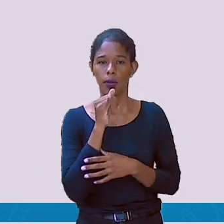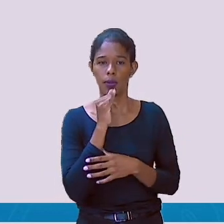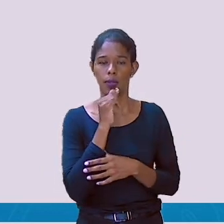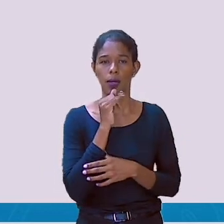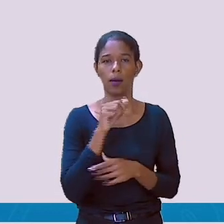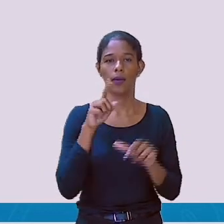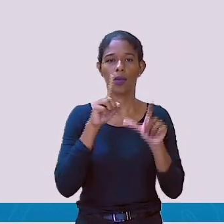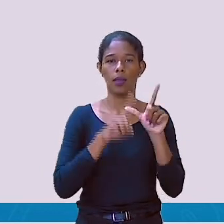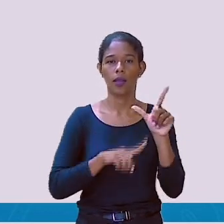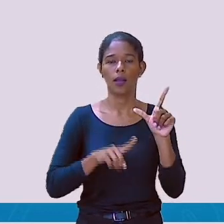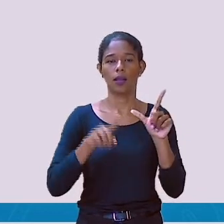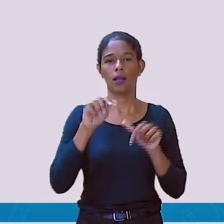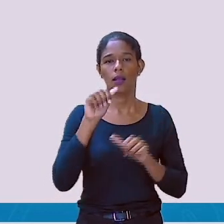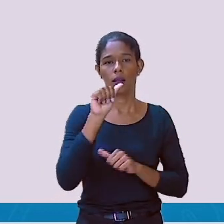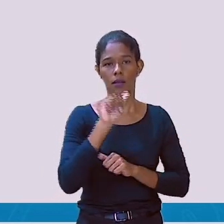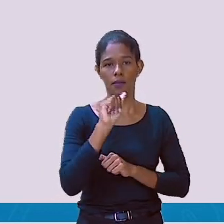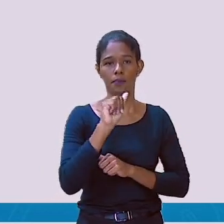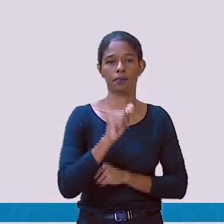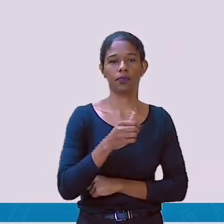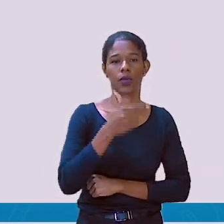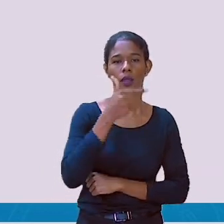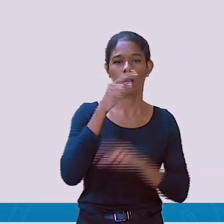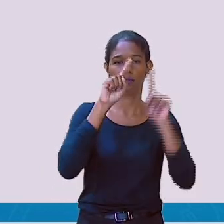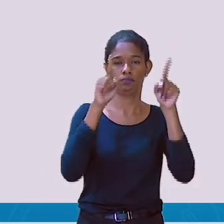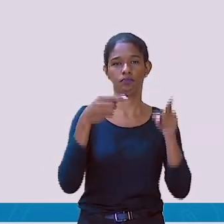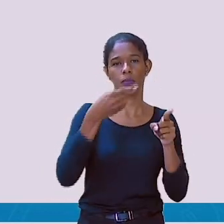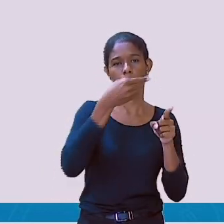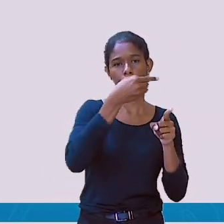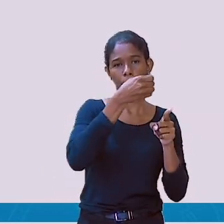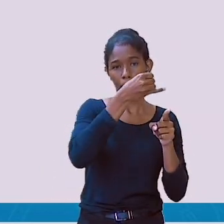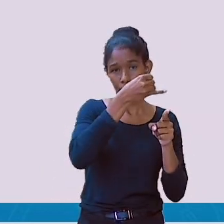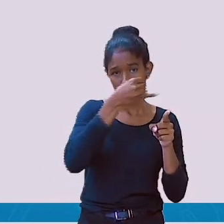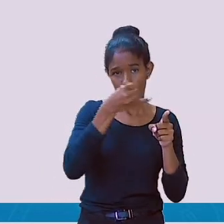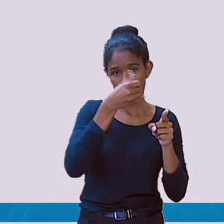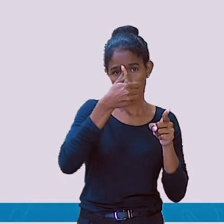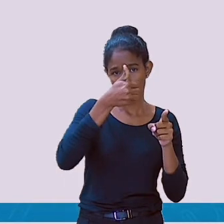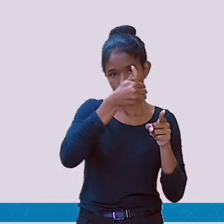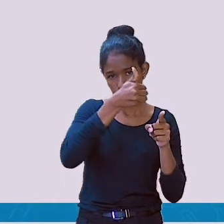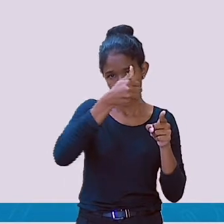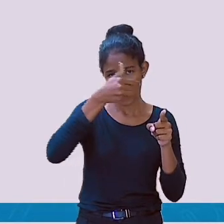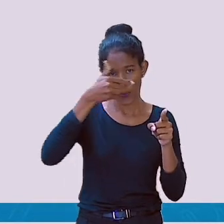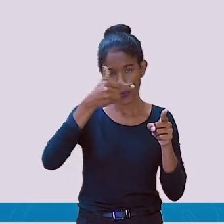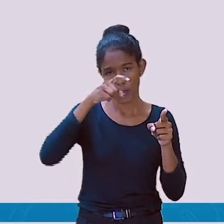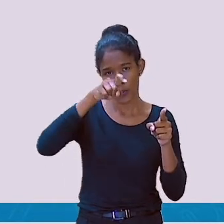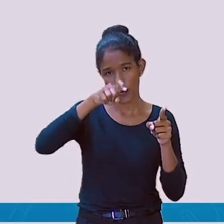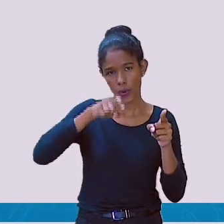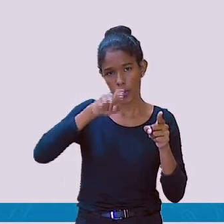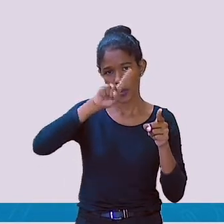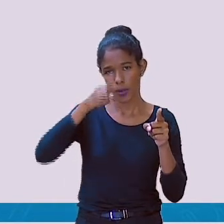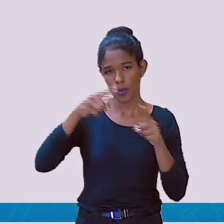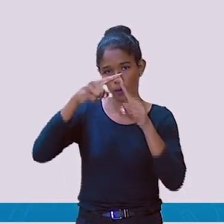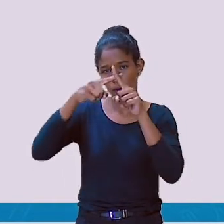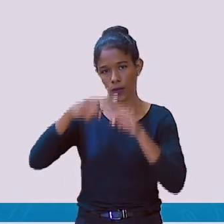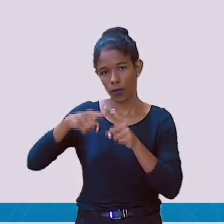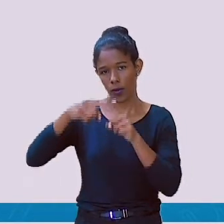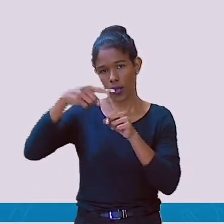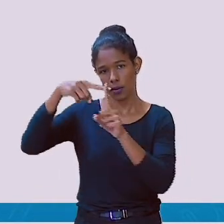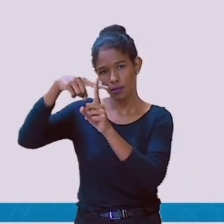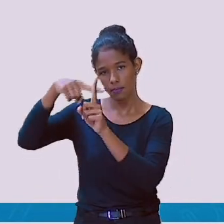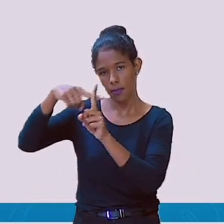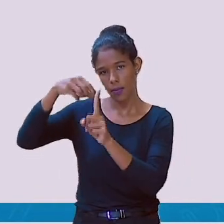12x vezes mais 8y, menos 12x vezes mais 8y. Então,